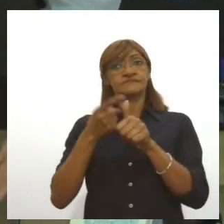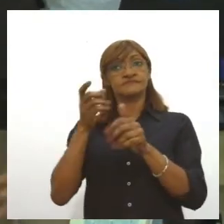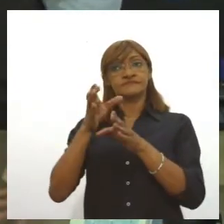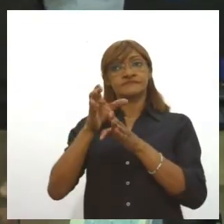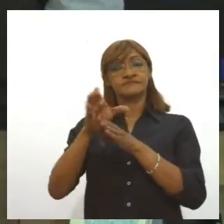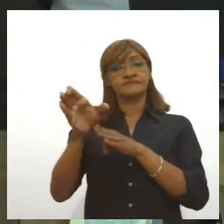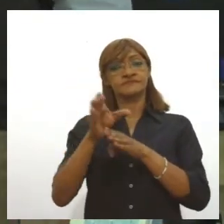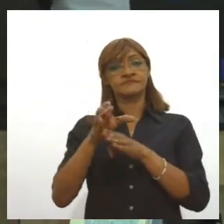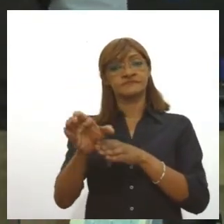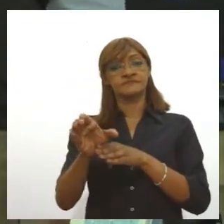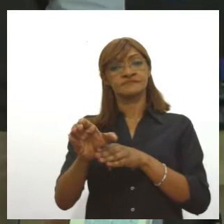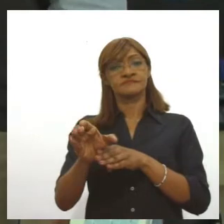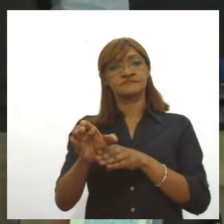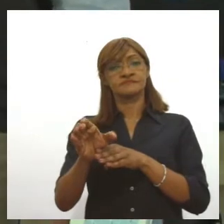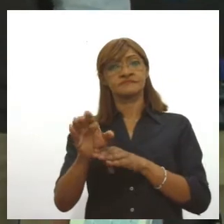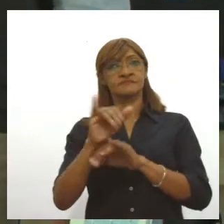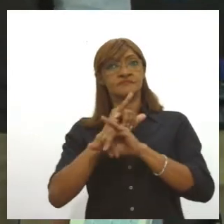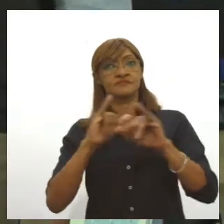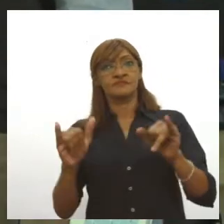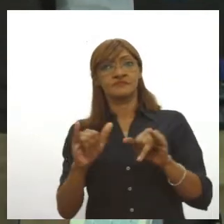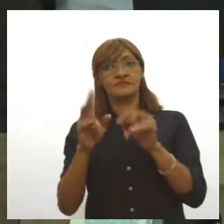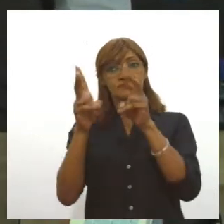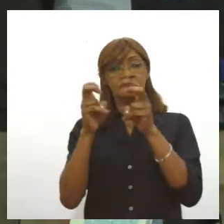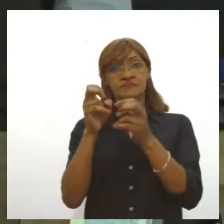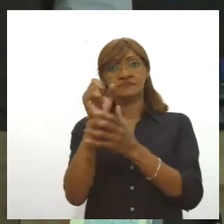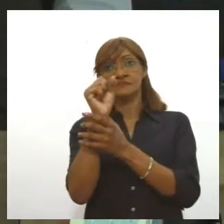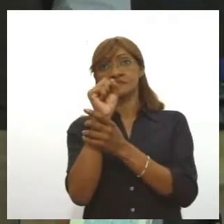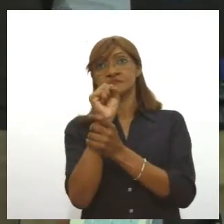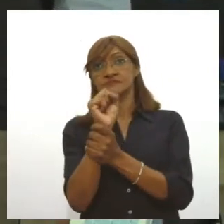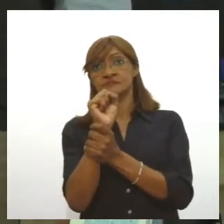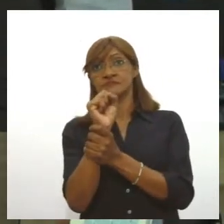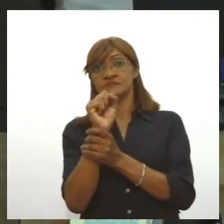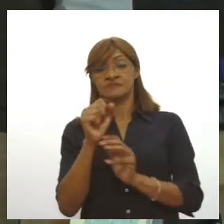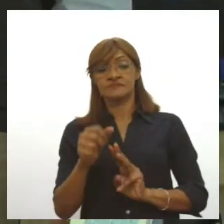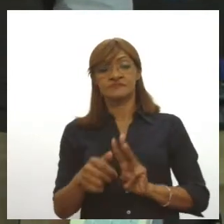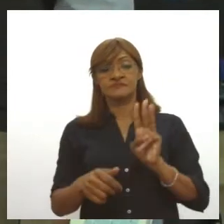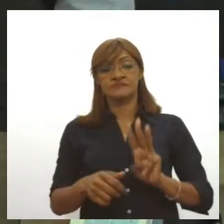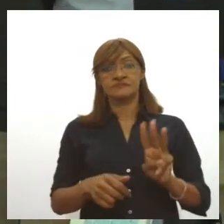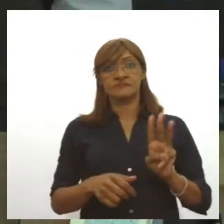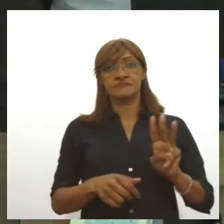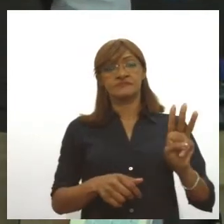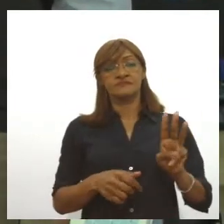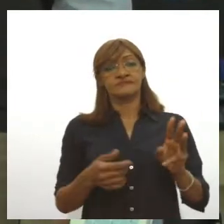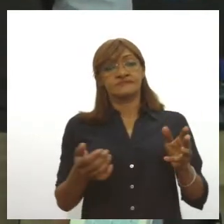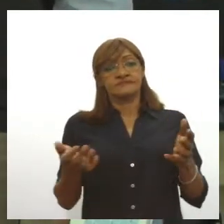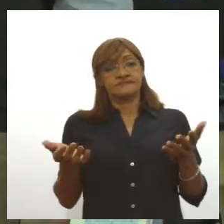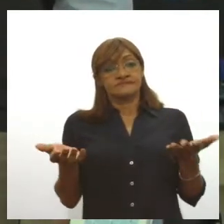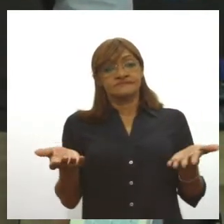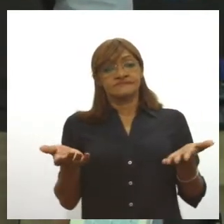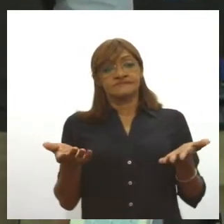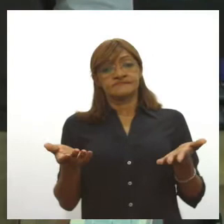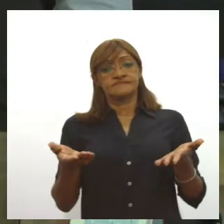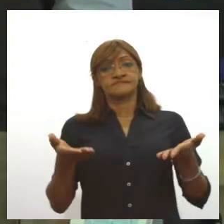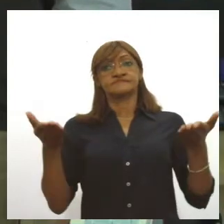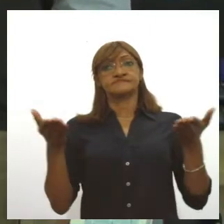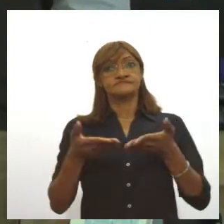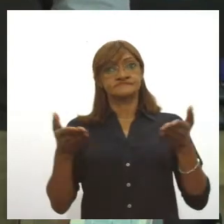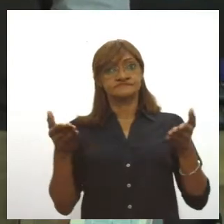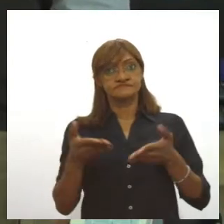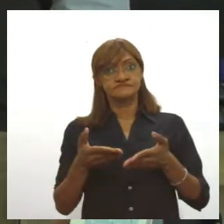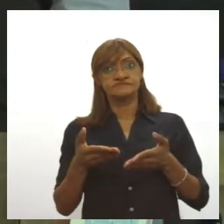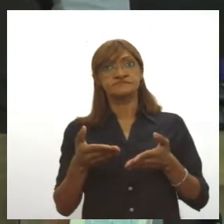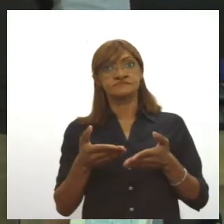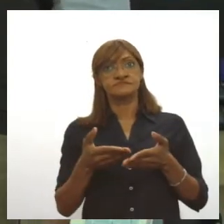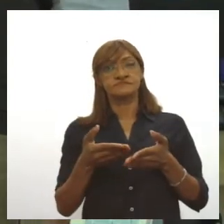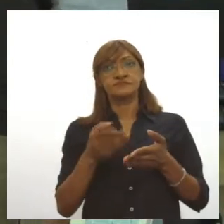dá aos consumidores é verificar a segurança do site. Hoje, infelizmente, nós temos um crescimento muito grande